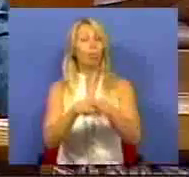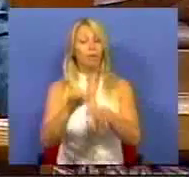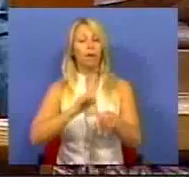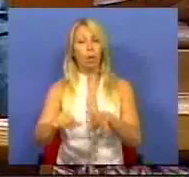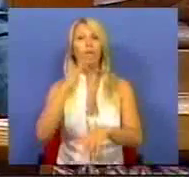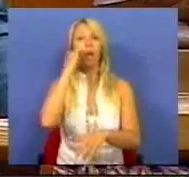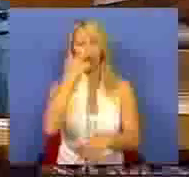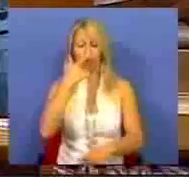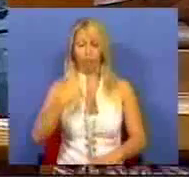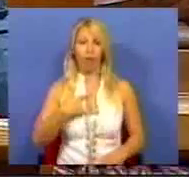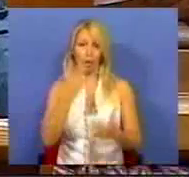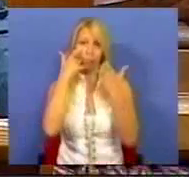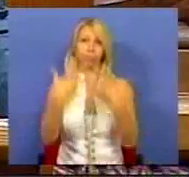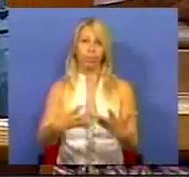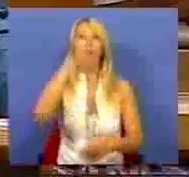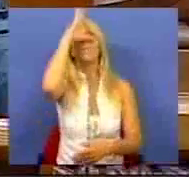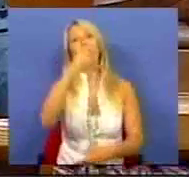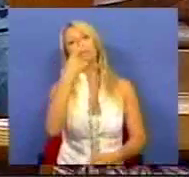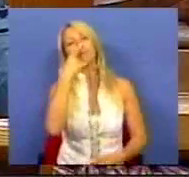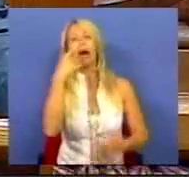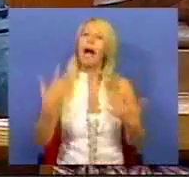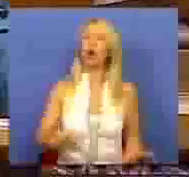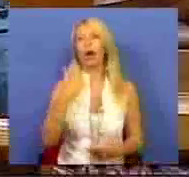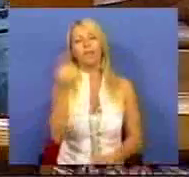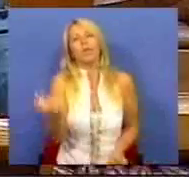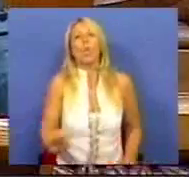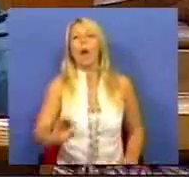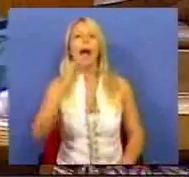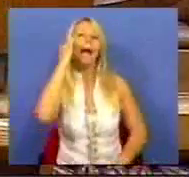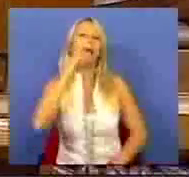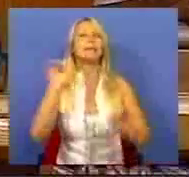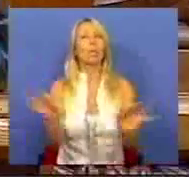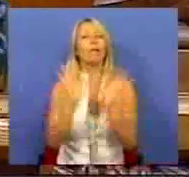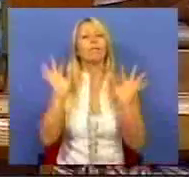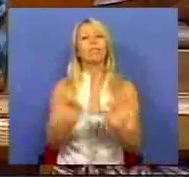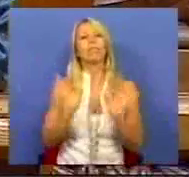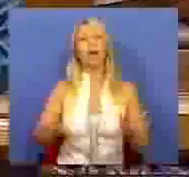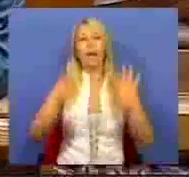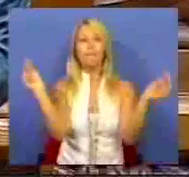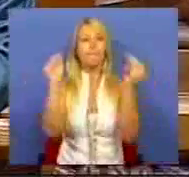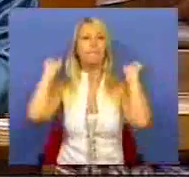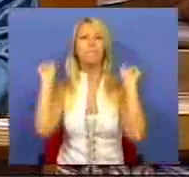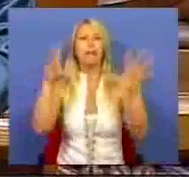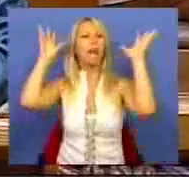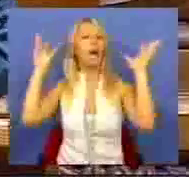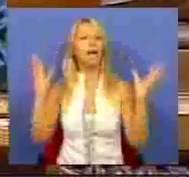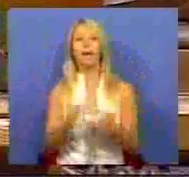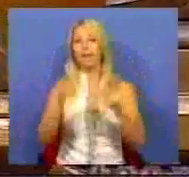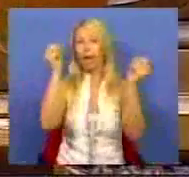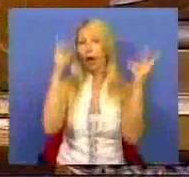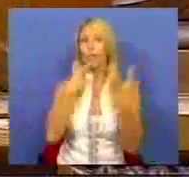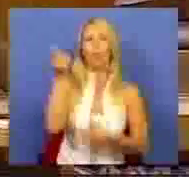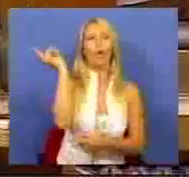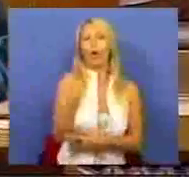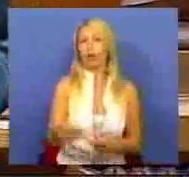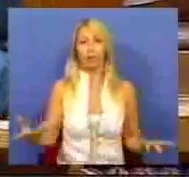crise fracassou, o Ministro prefere agora negar a crise, anunciando o milagre da ressurreição da teoria do oásis económico. Estamos a